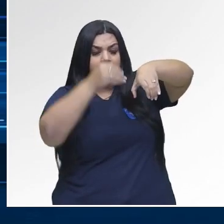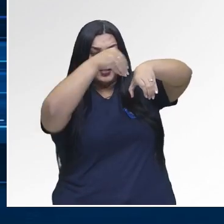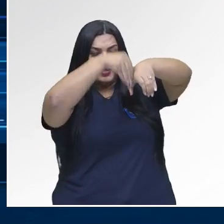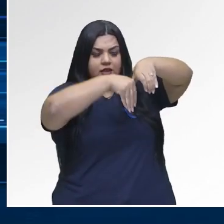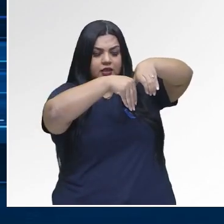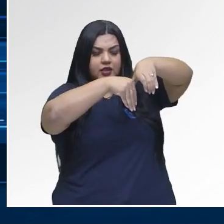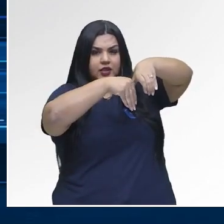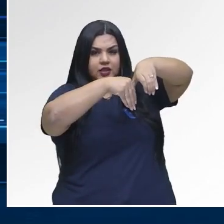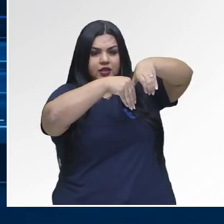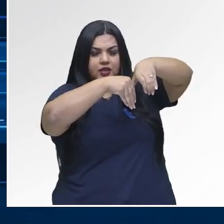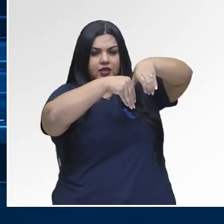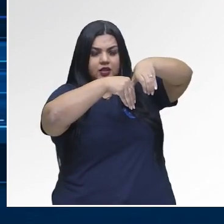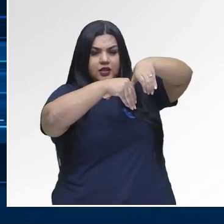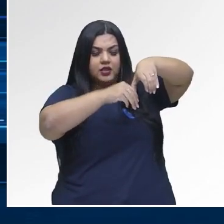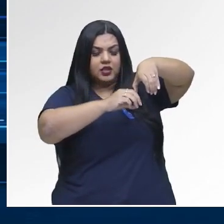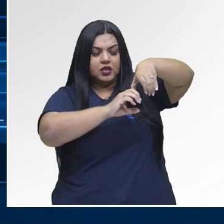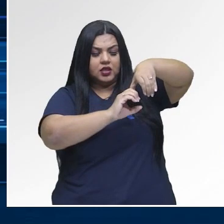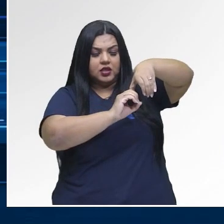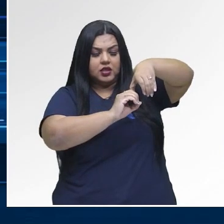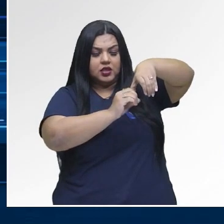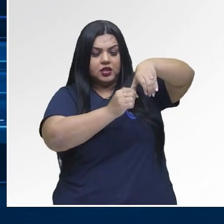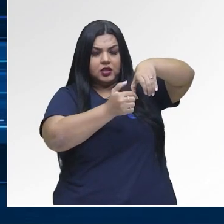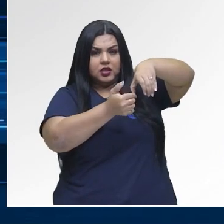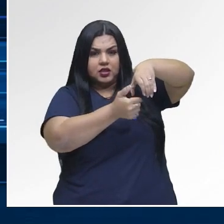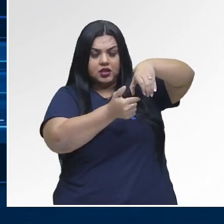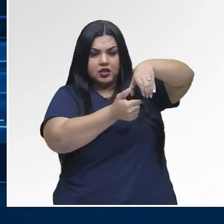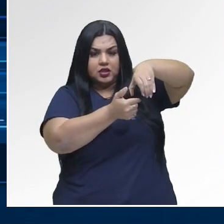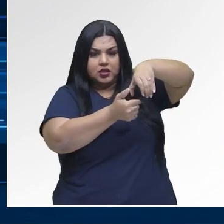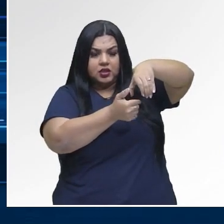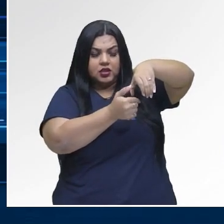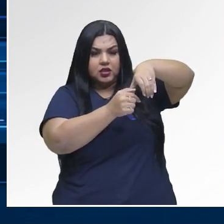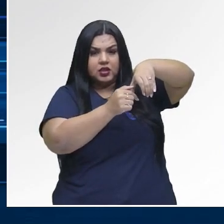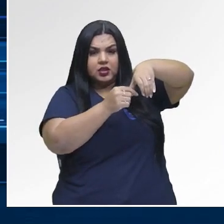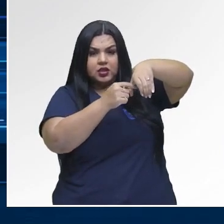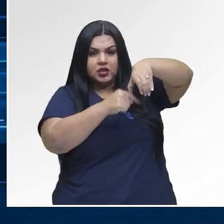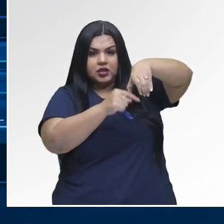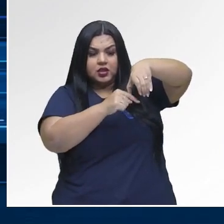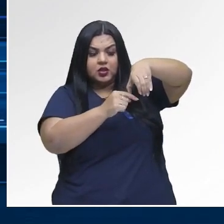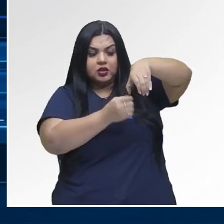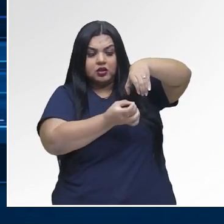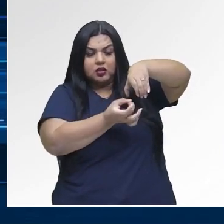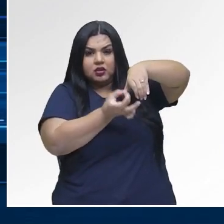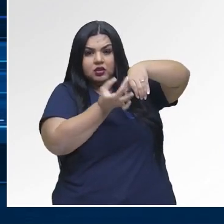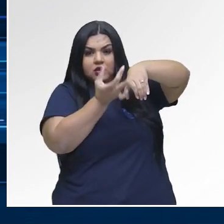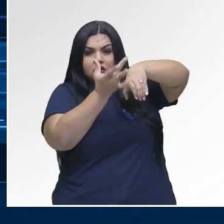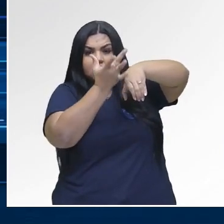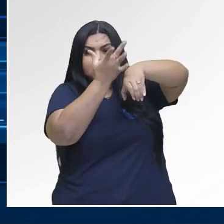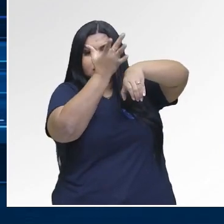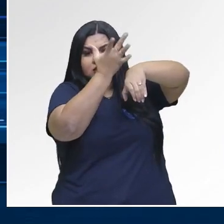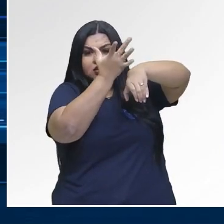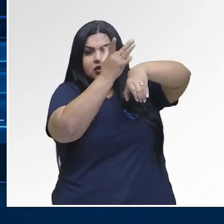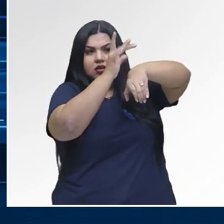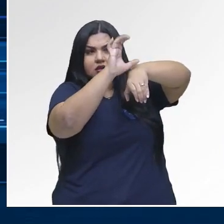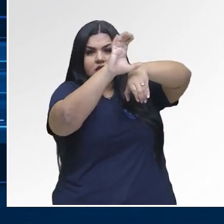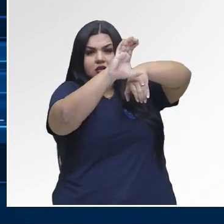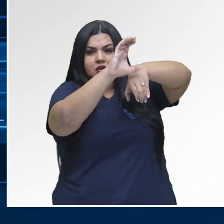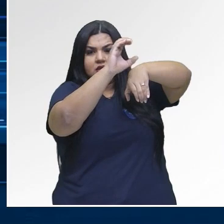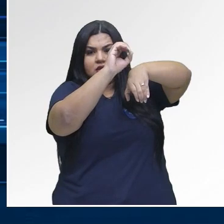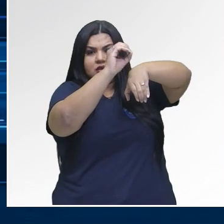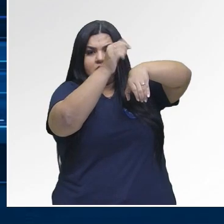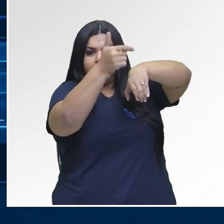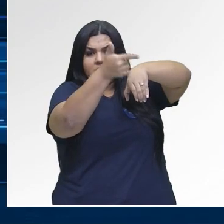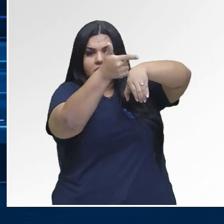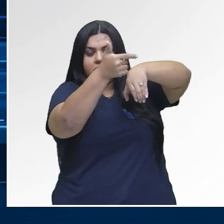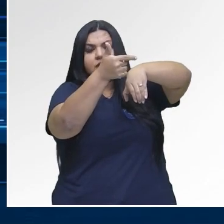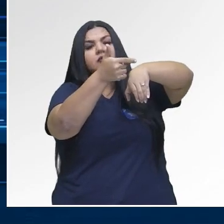no meu capilar, na verdade nas minhas hemácias aqui, e está saindo o gás carbônico, tá? Não nessa ordem,